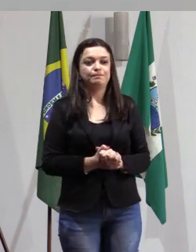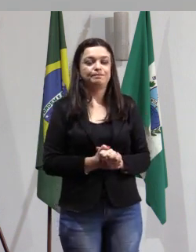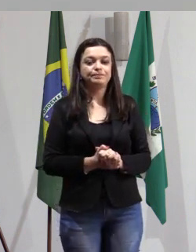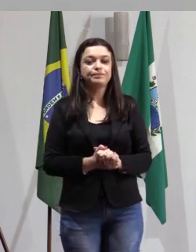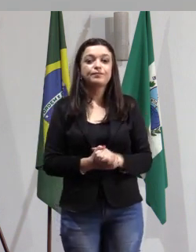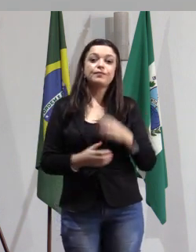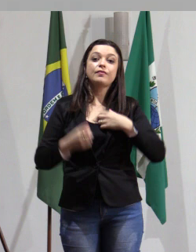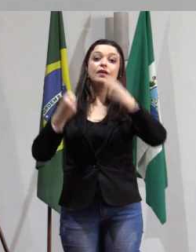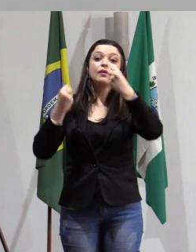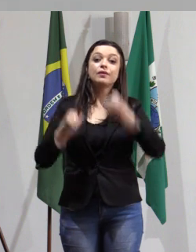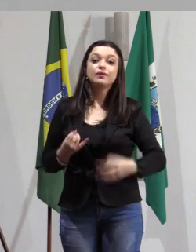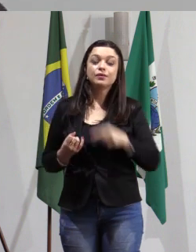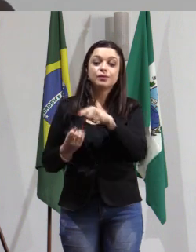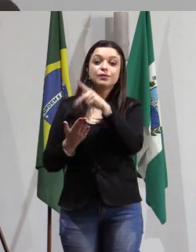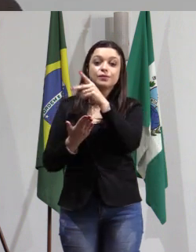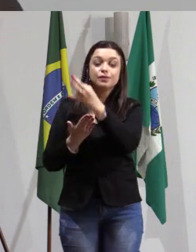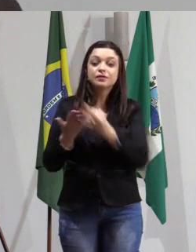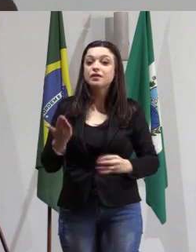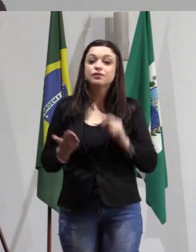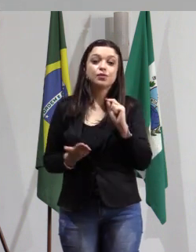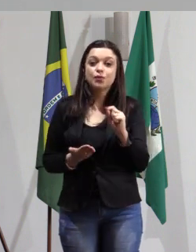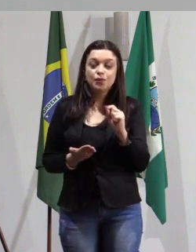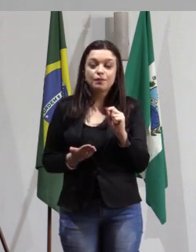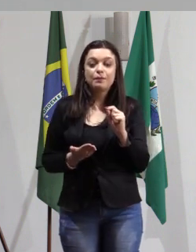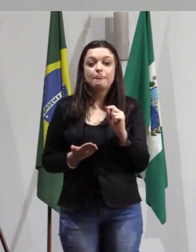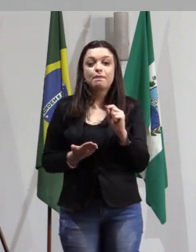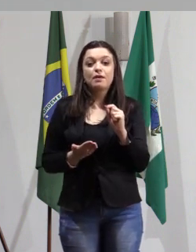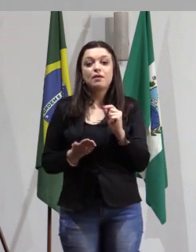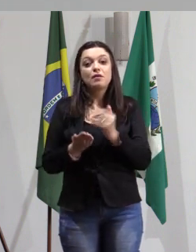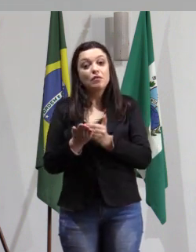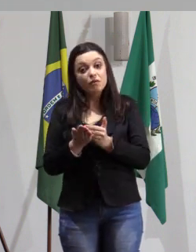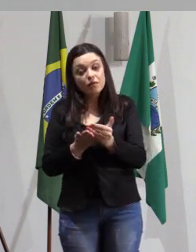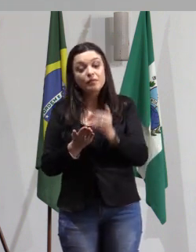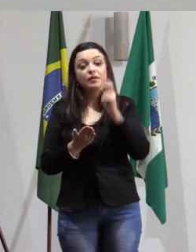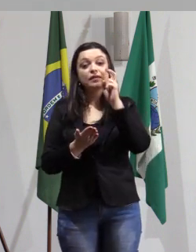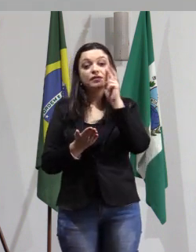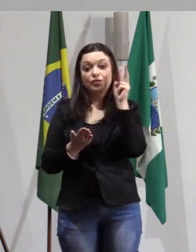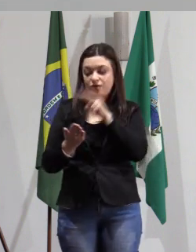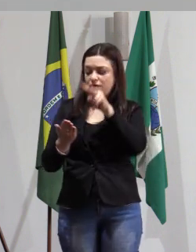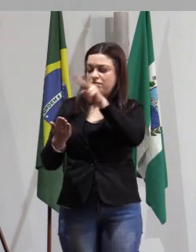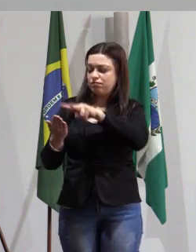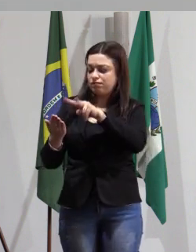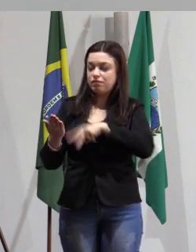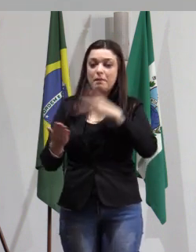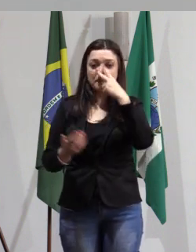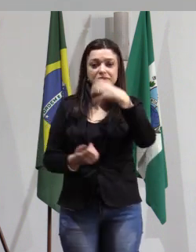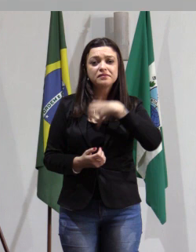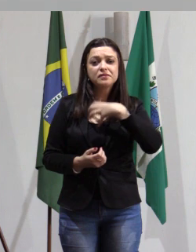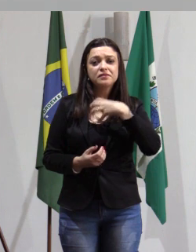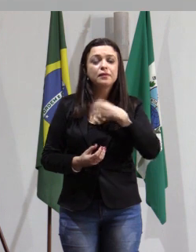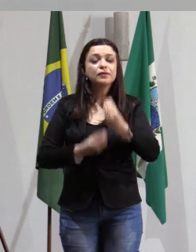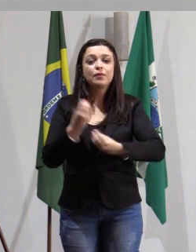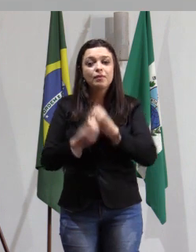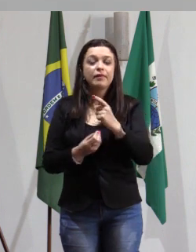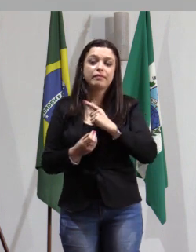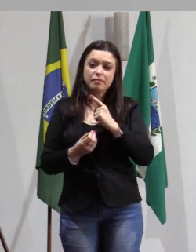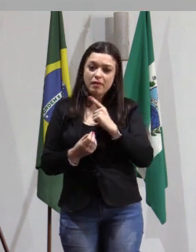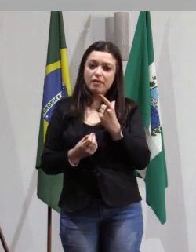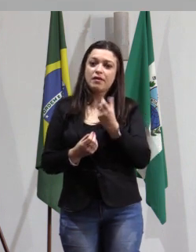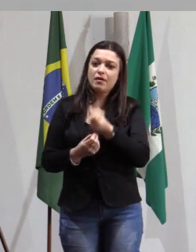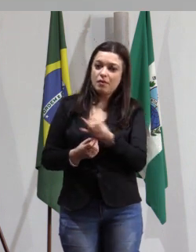E começo dizendo que o texto, sim, traz algumas intuições e algumas preocupações